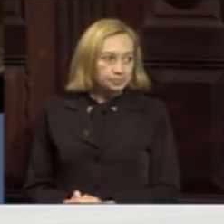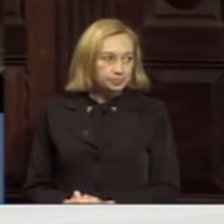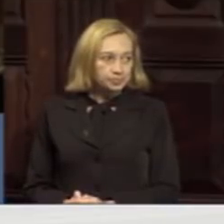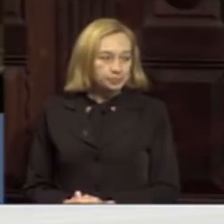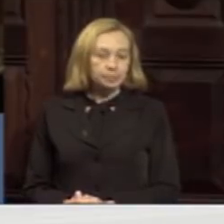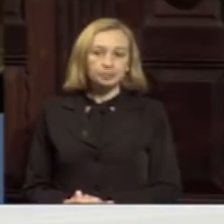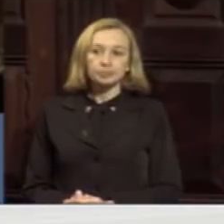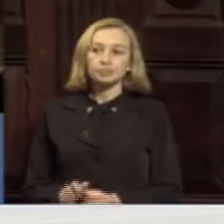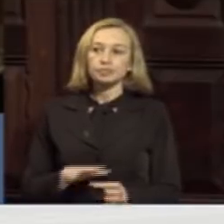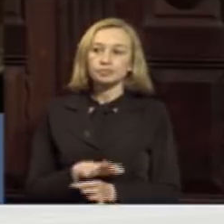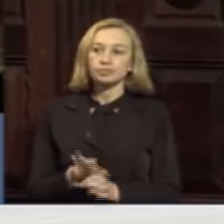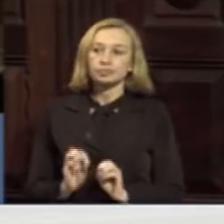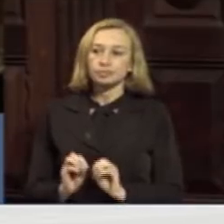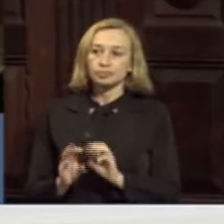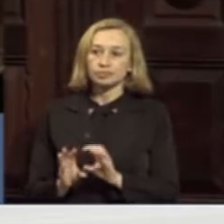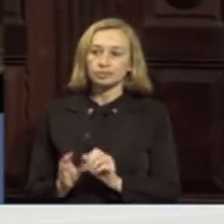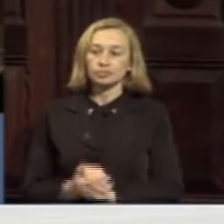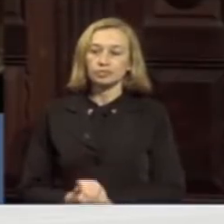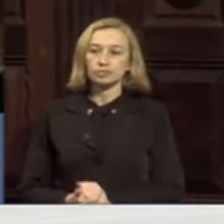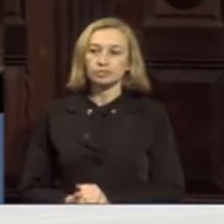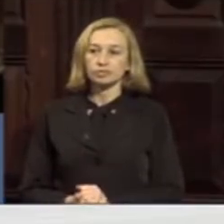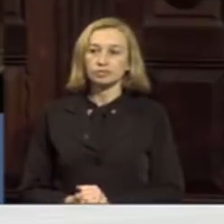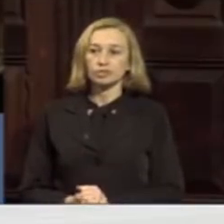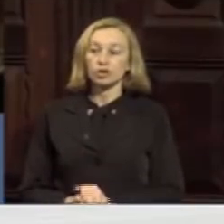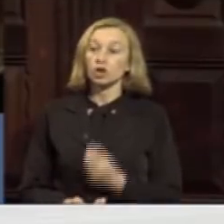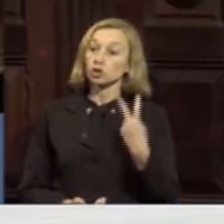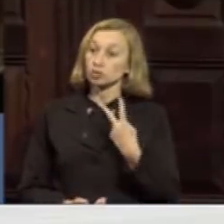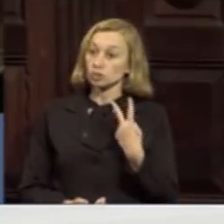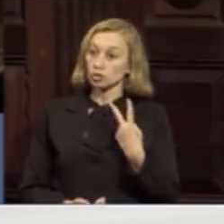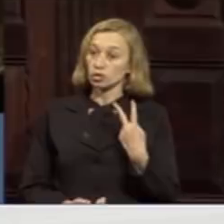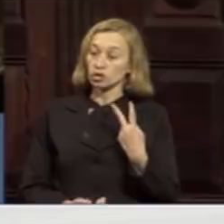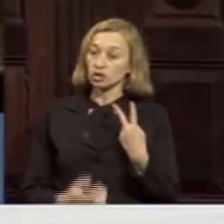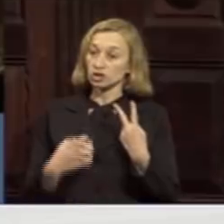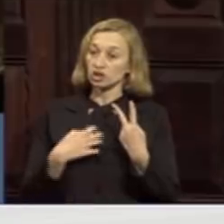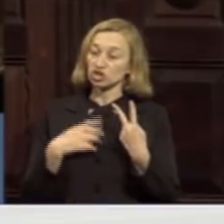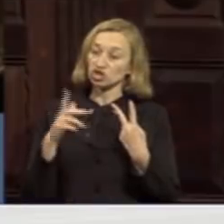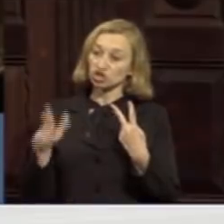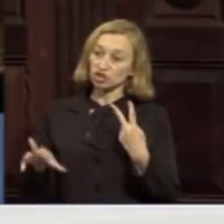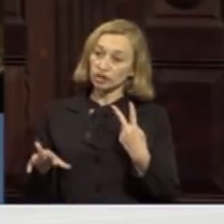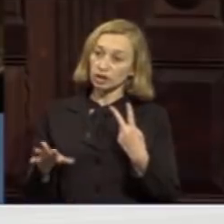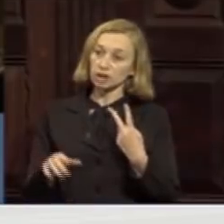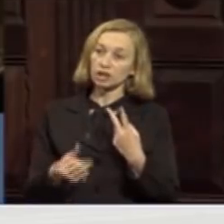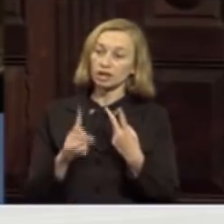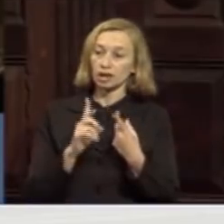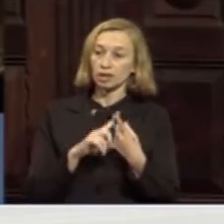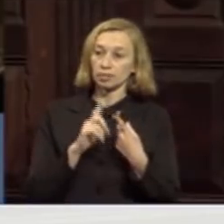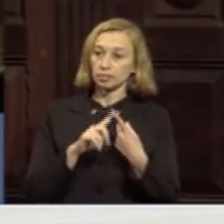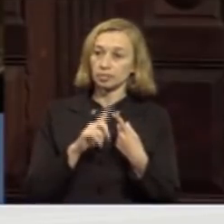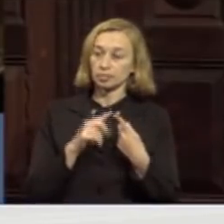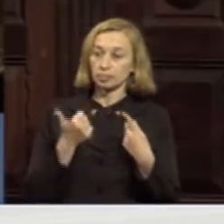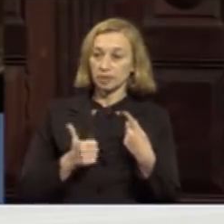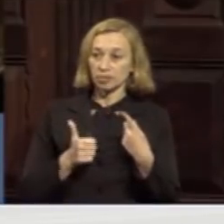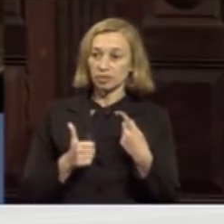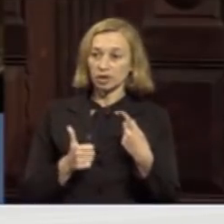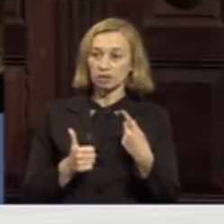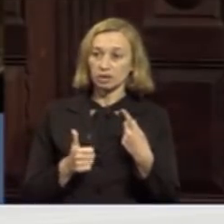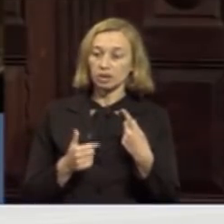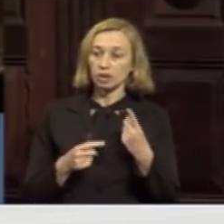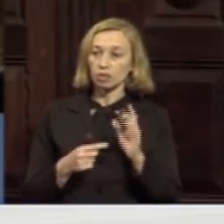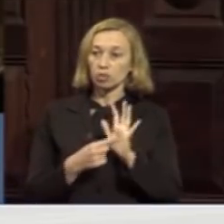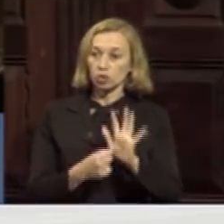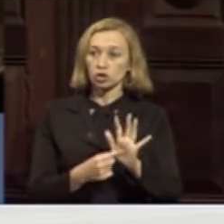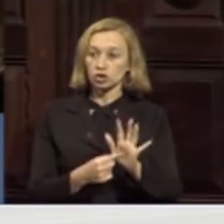à educação. E aí são duas abordagens diferentes. A primeira é uma abordagem